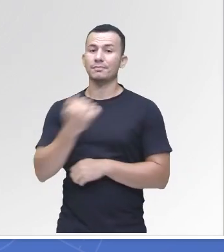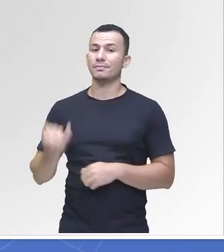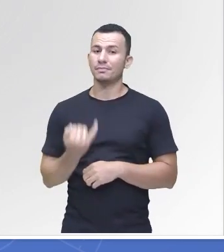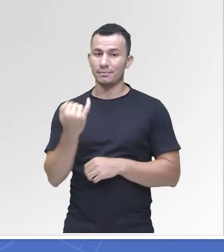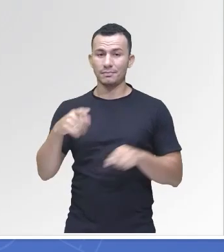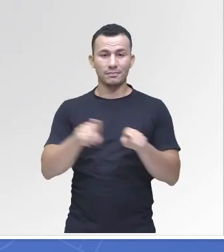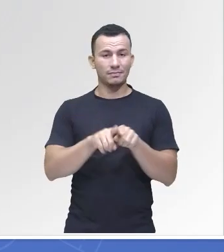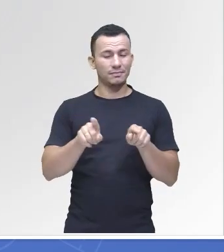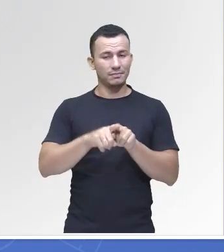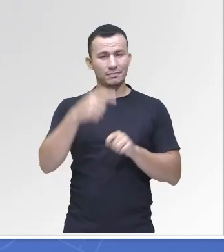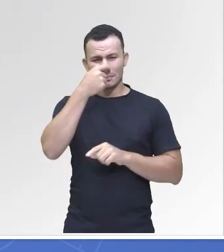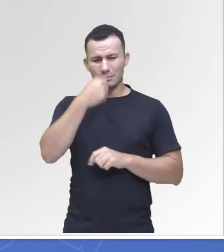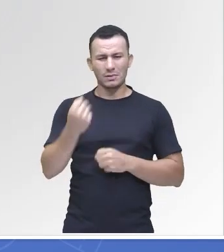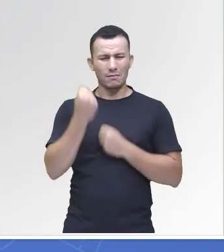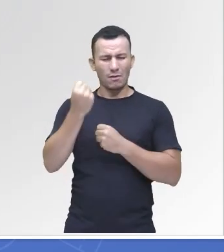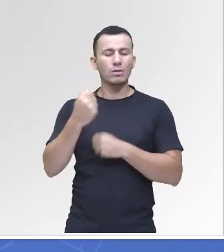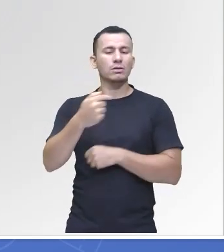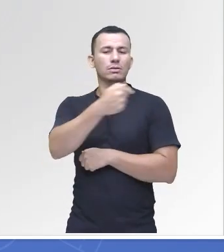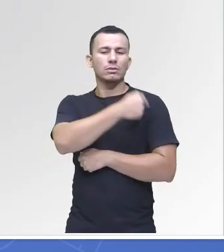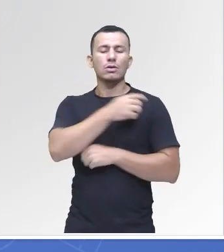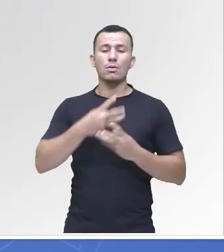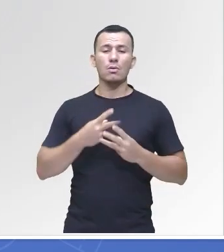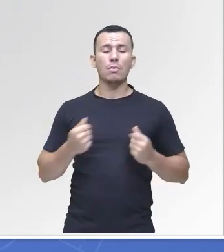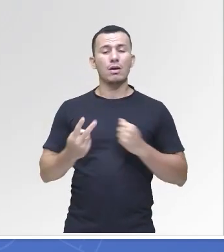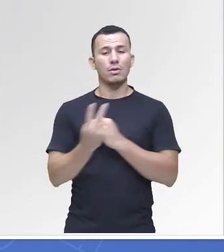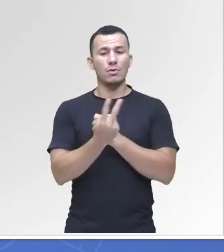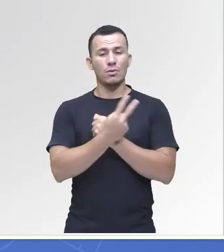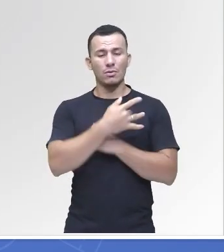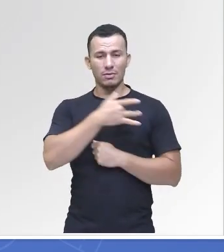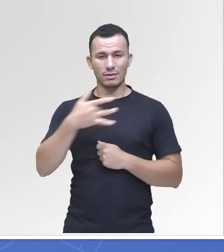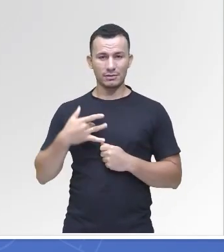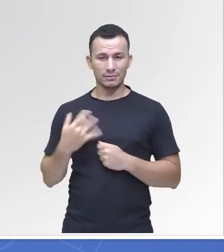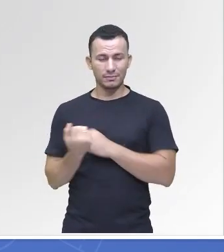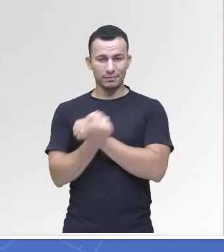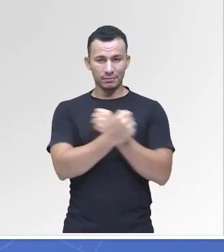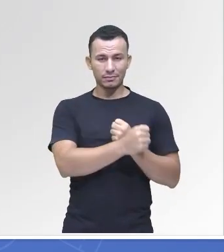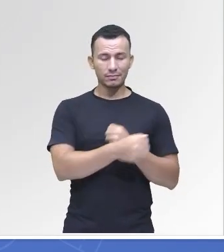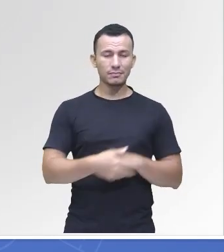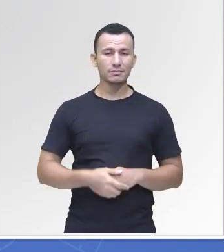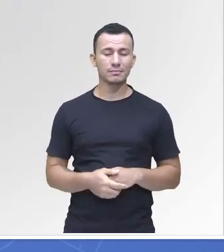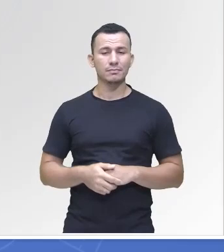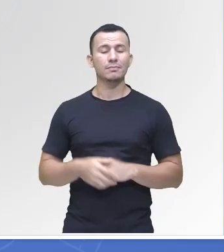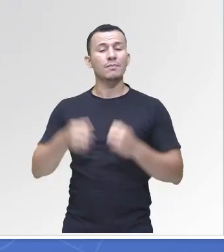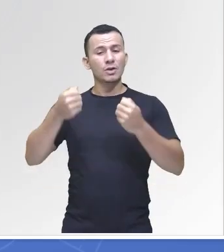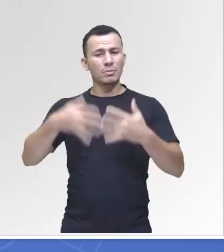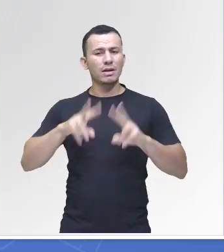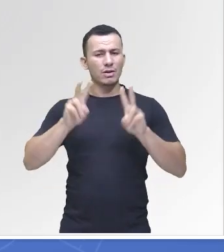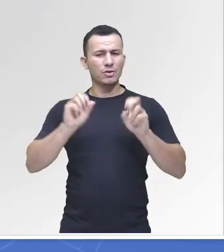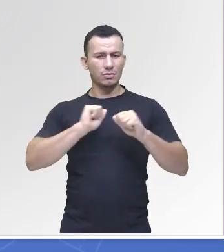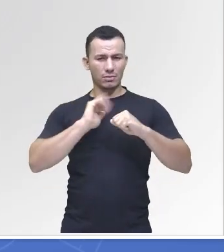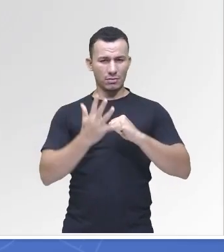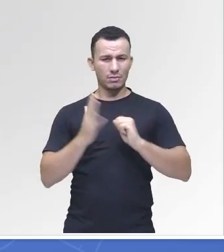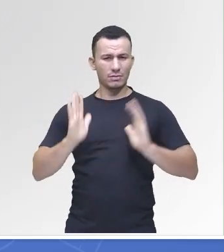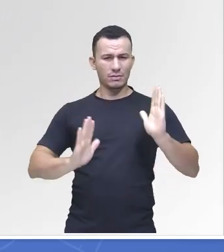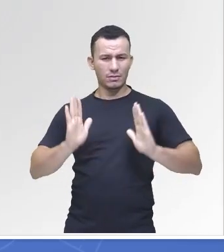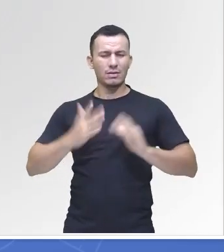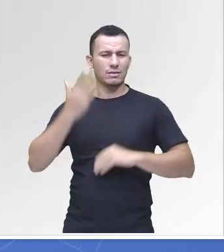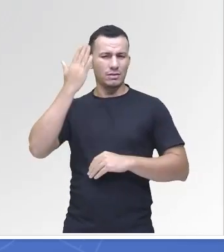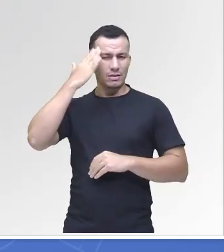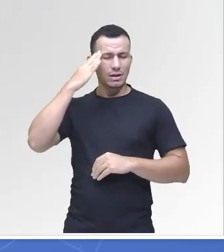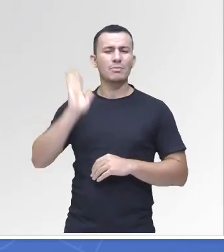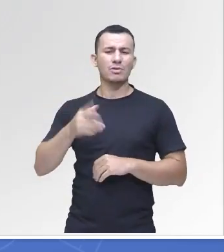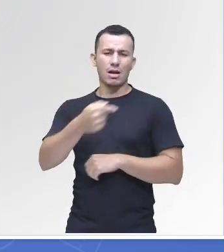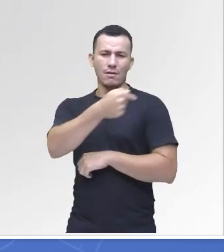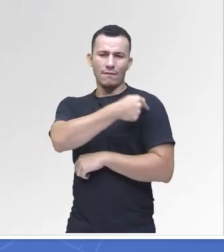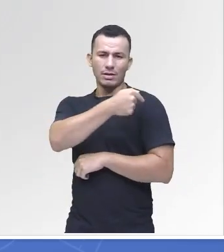né? Então a gente toma uma vacina como método de prevenção. E aí a gente falando um pouquinho sobre o Covid novamente, né? A gente já sabe que tem